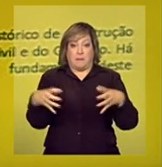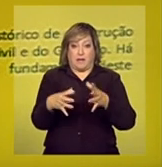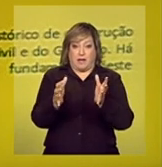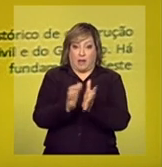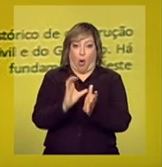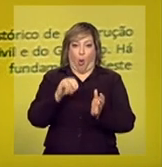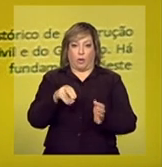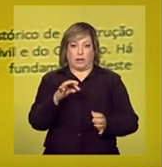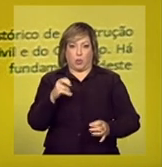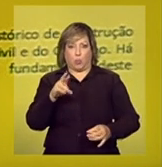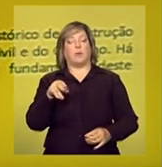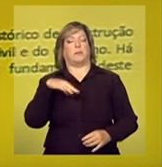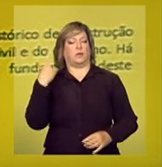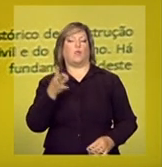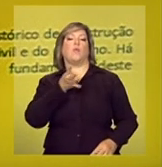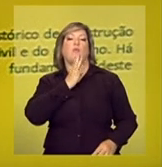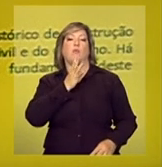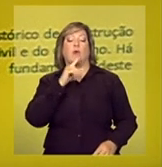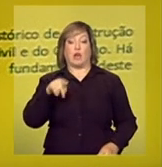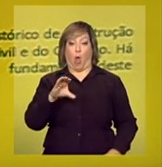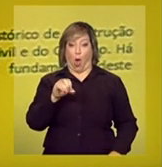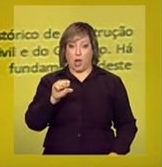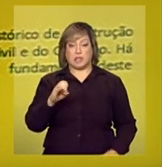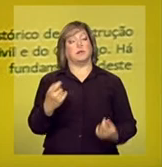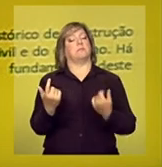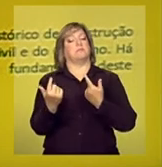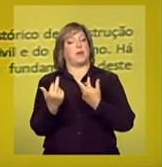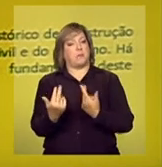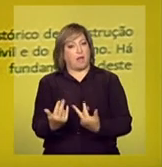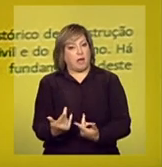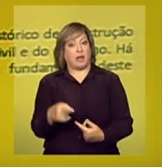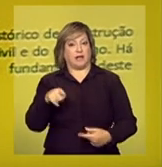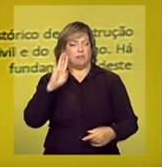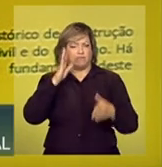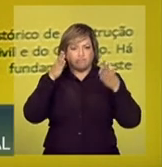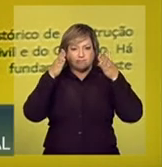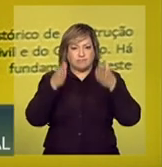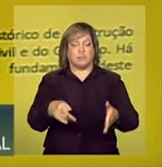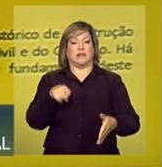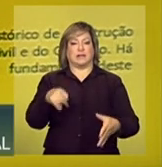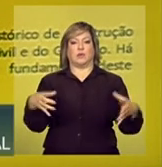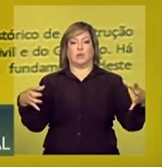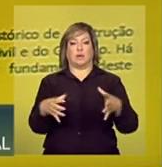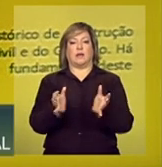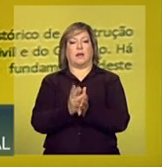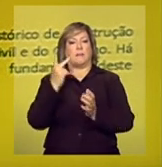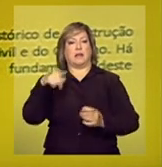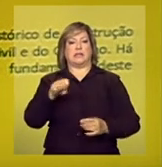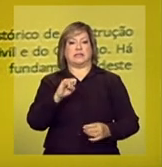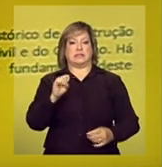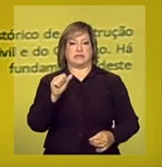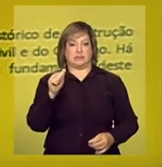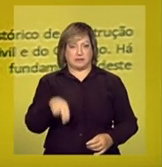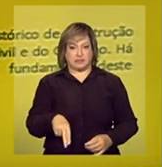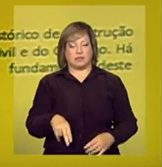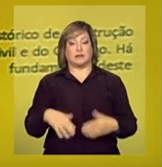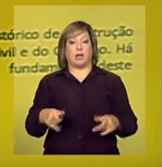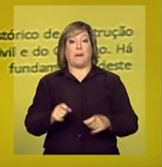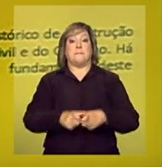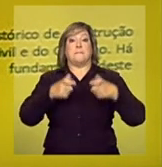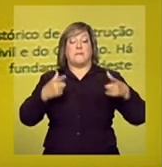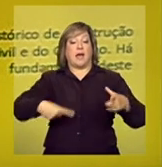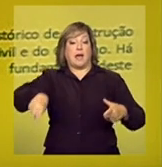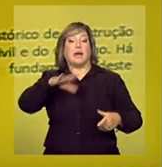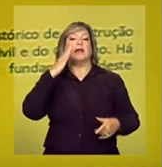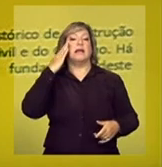conteúdo, mas ela é conhecida. O Conceia idem. O Conceia é o loco central dessa mobilização para o CISAM. A maioria